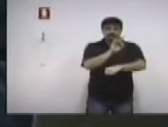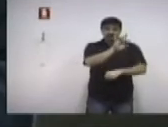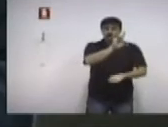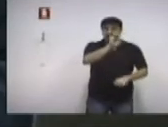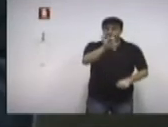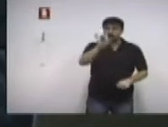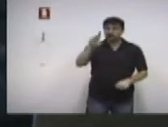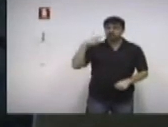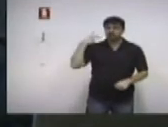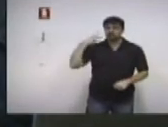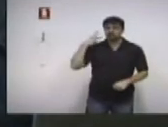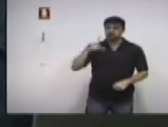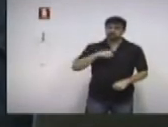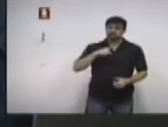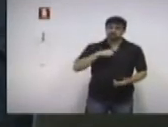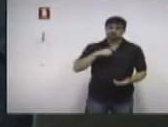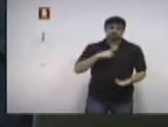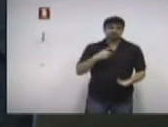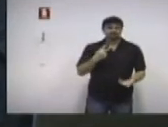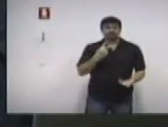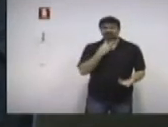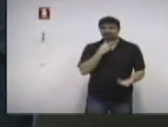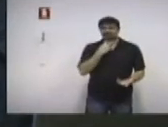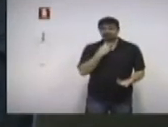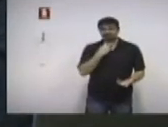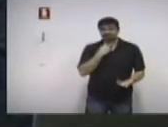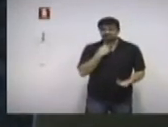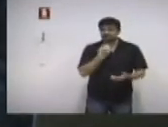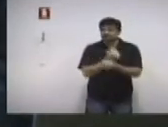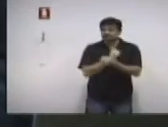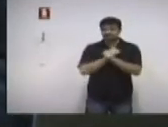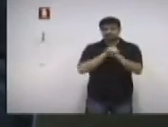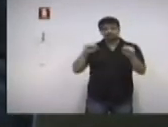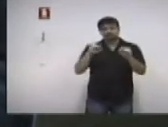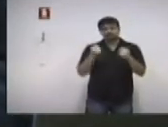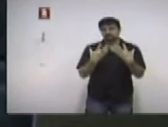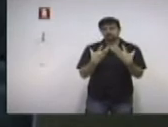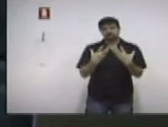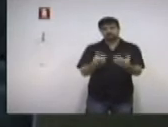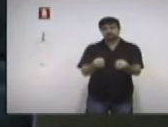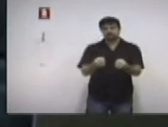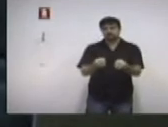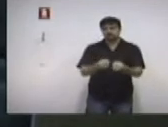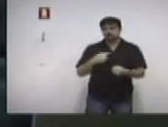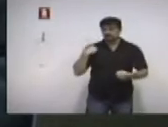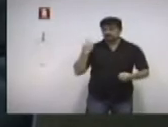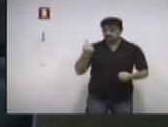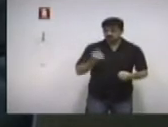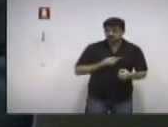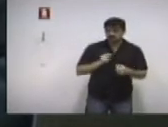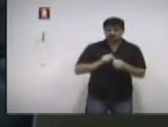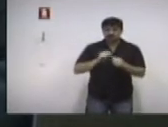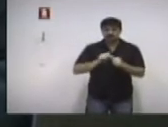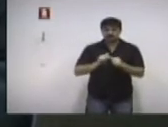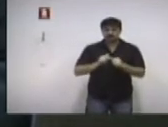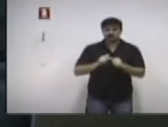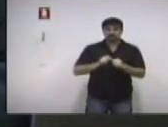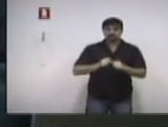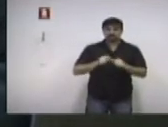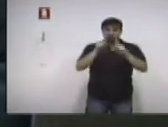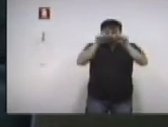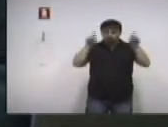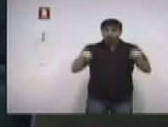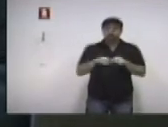um dos colegas têm mas é absolutamente inadmissível Se falar em reforma